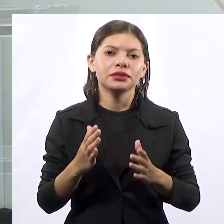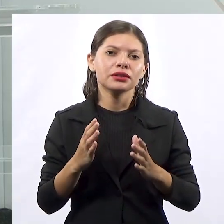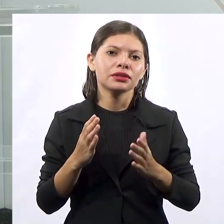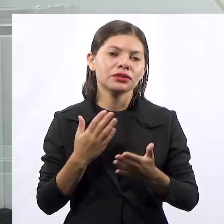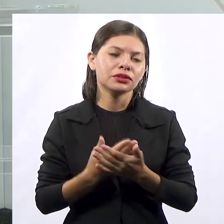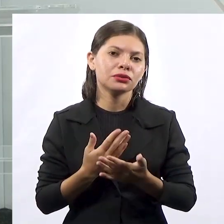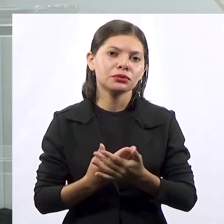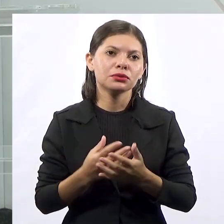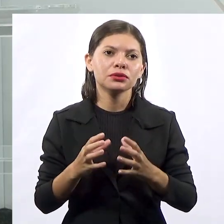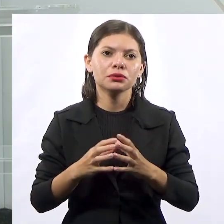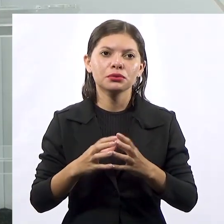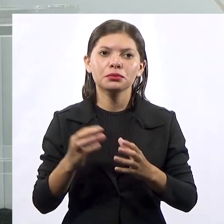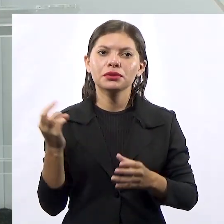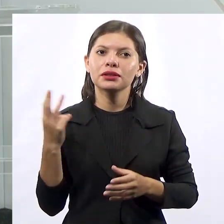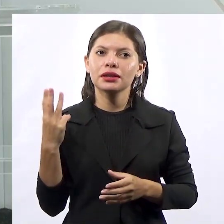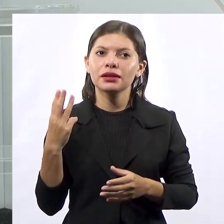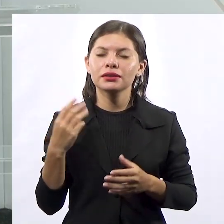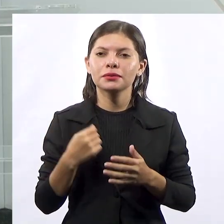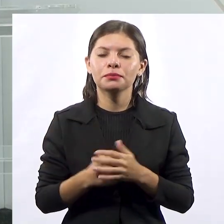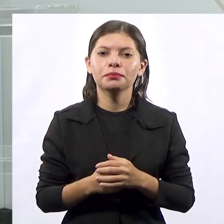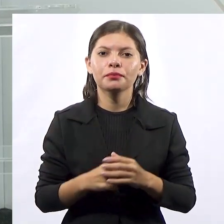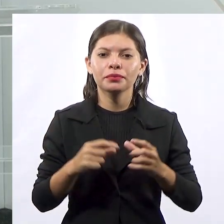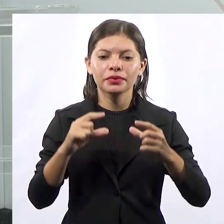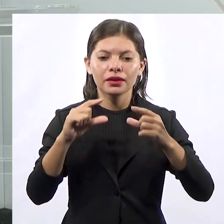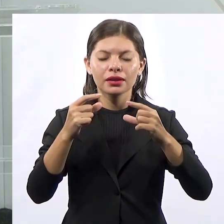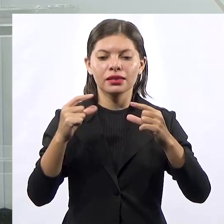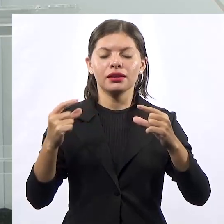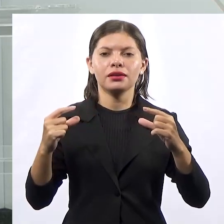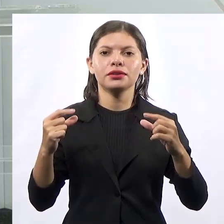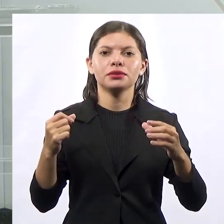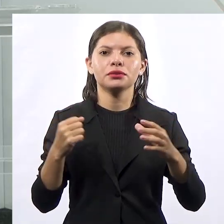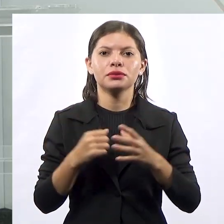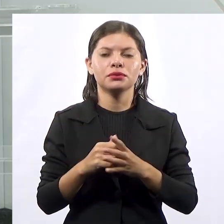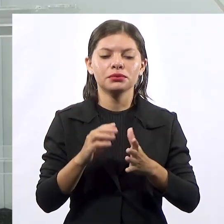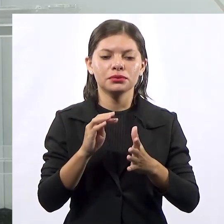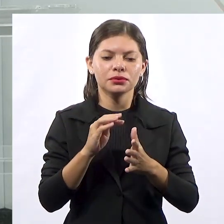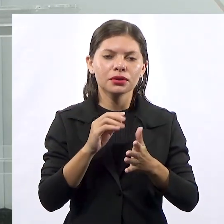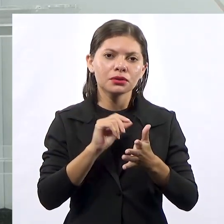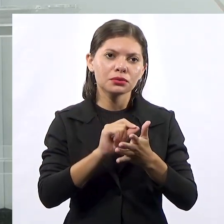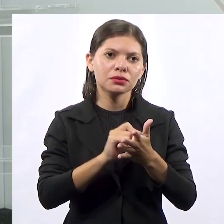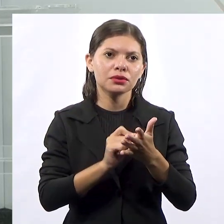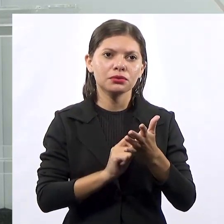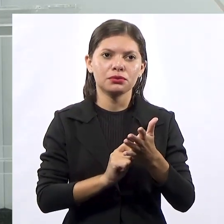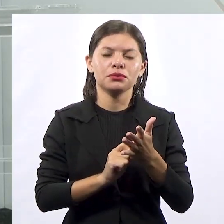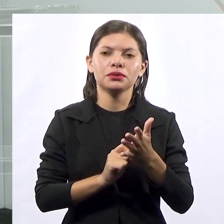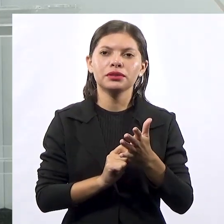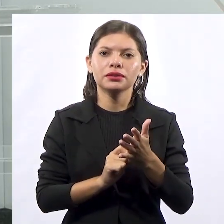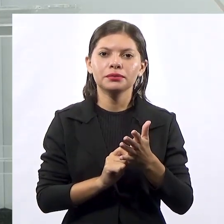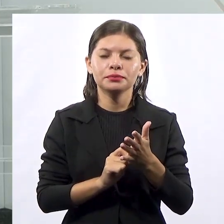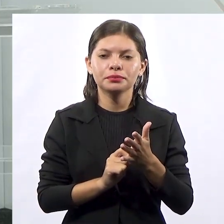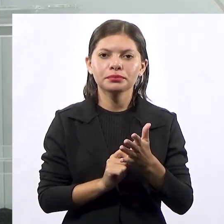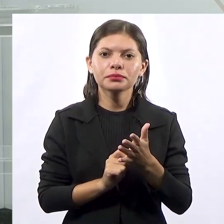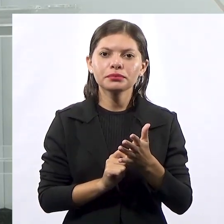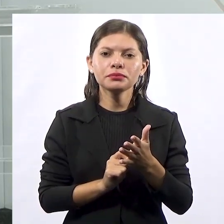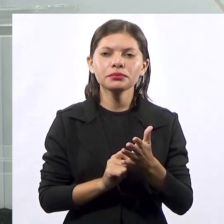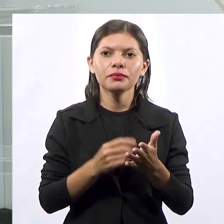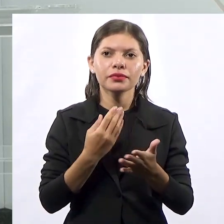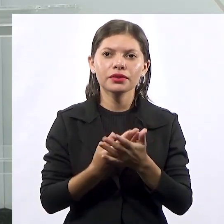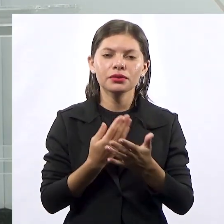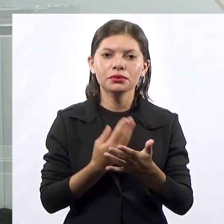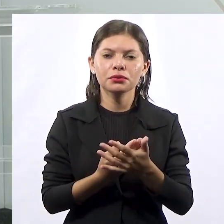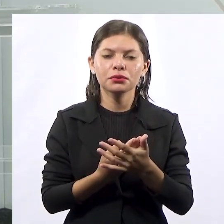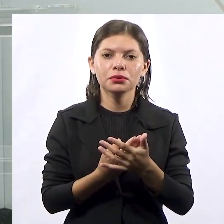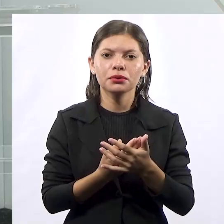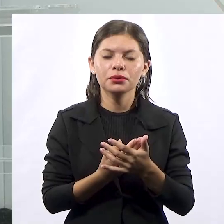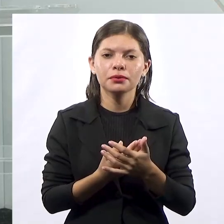3, para você trazer trechos dos autores que a gente estudou, defendendo a pesquisa na perspectiva do